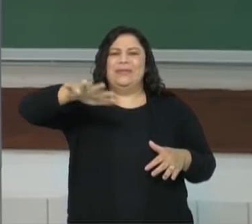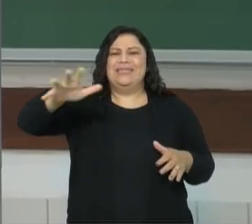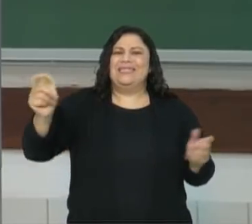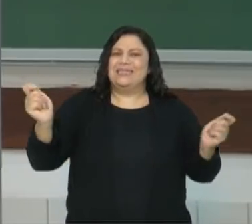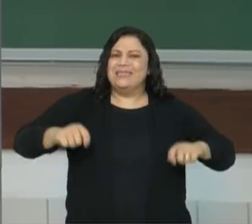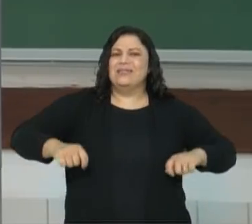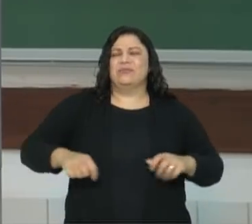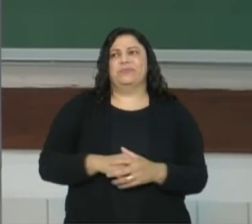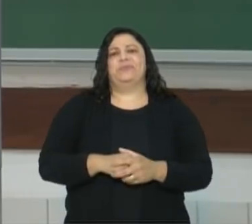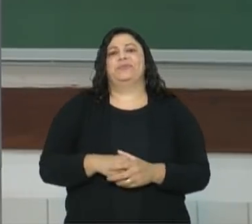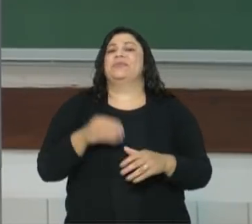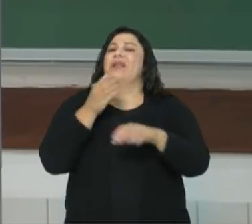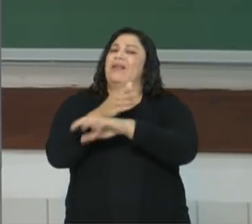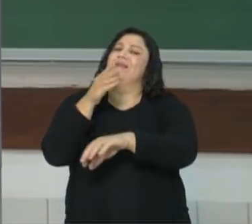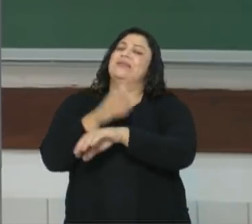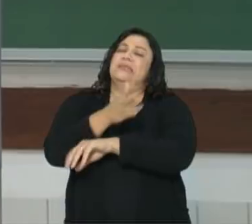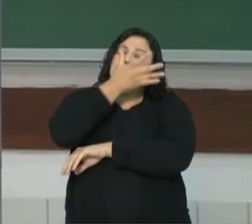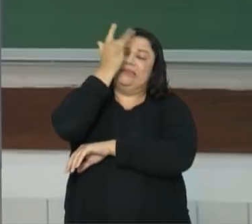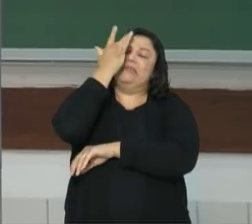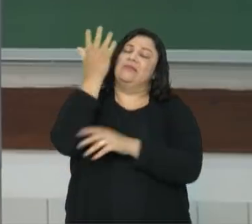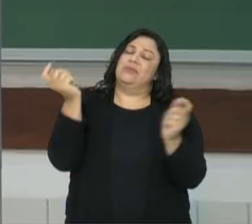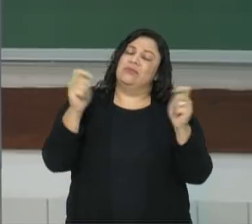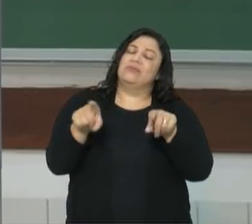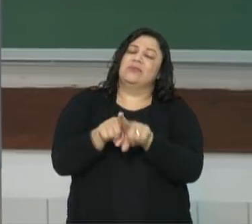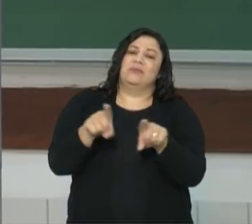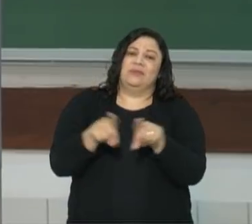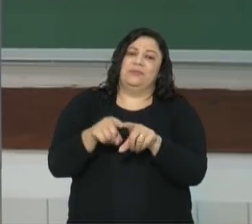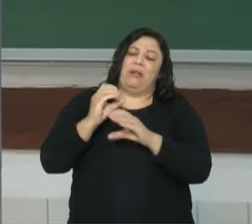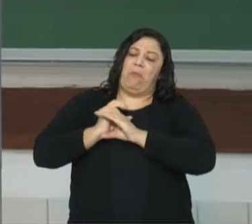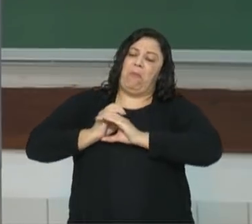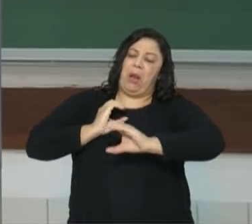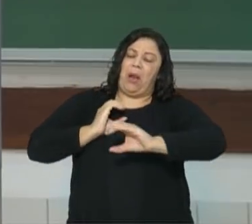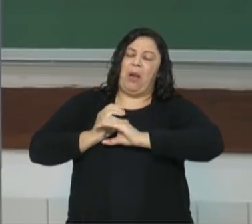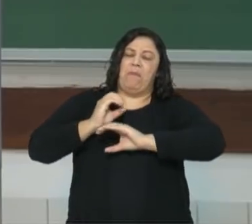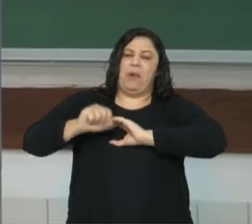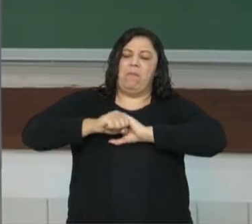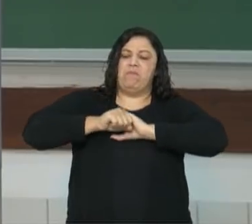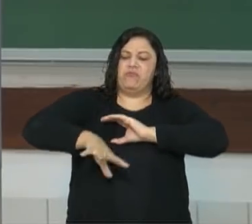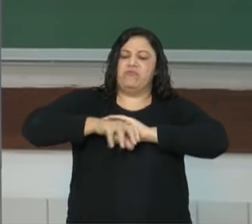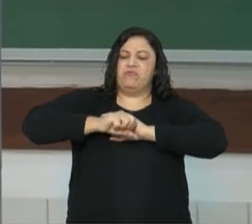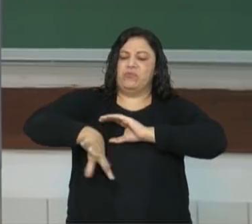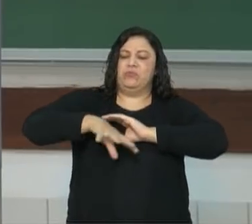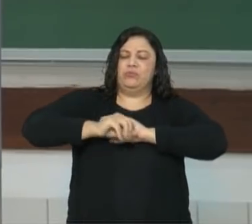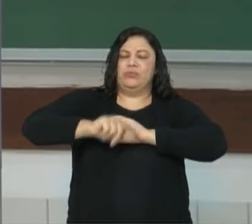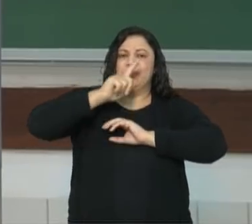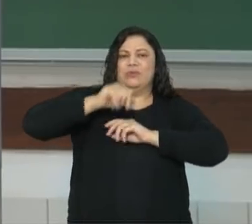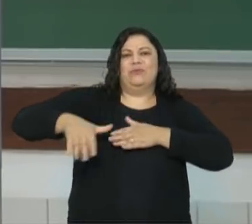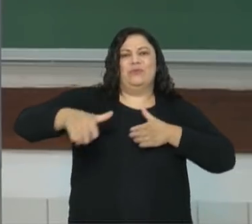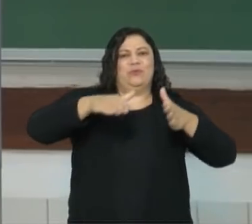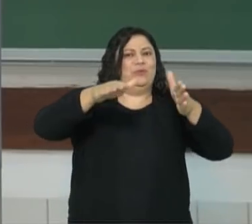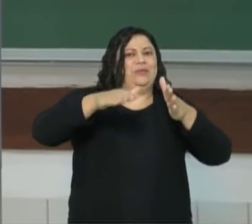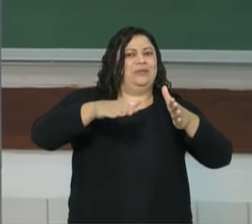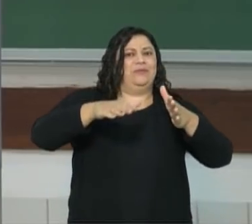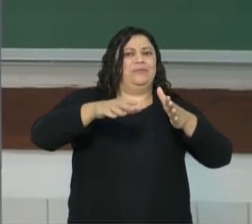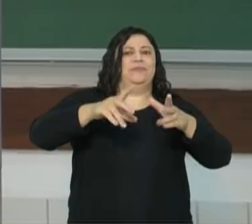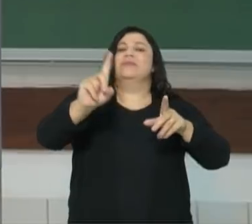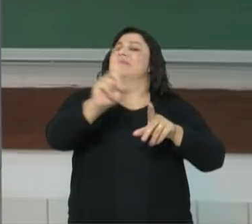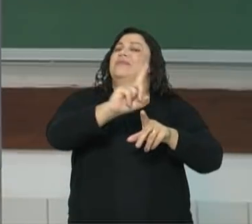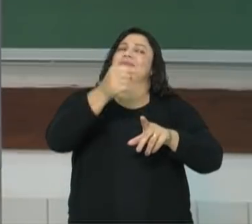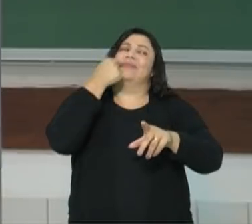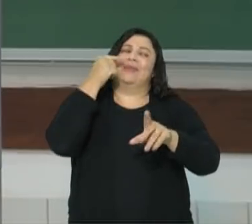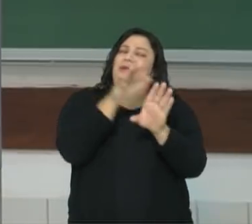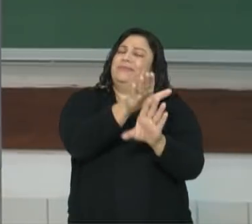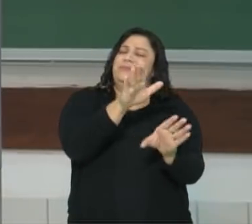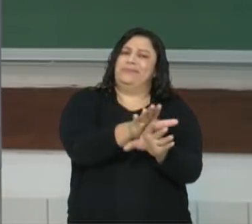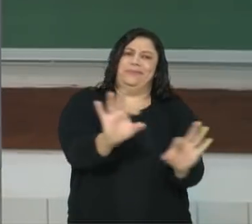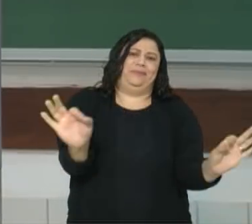uma sabedoria na hora de gerir o esgoto da sua residência, da sua empresa. Tá? Eu não recomendaria em nada você tomar banho lá.